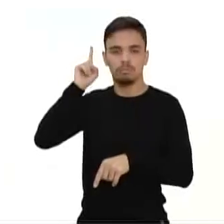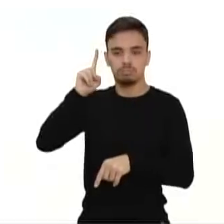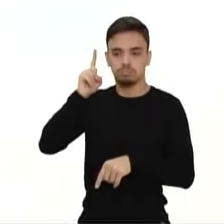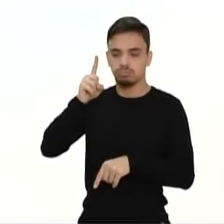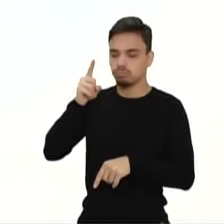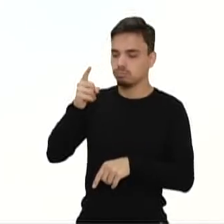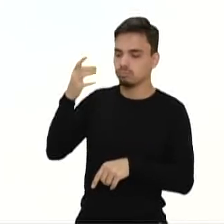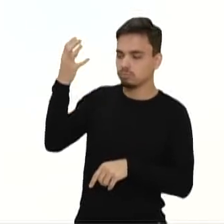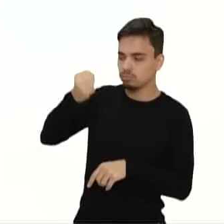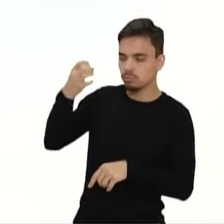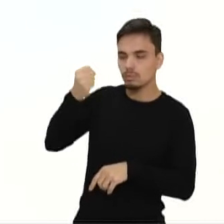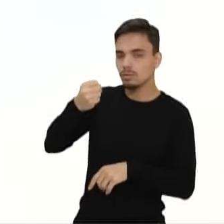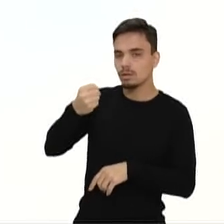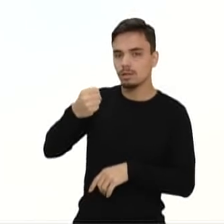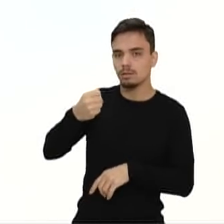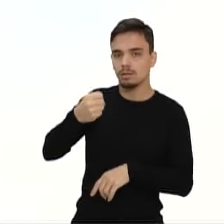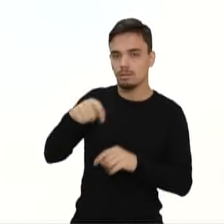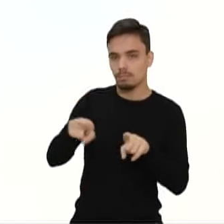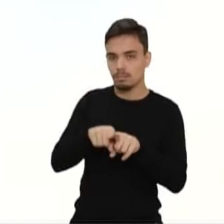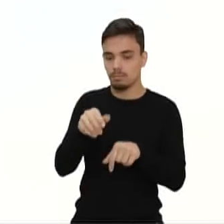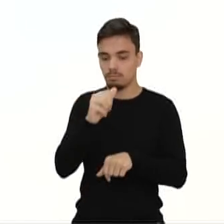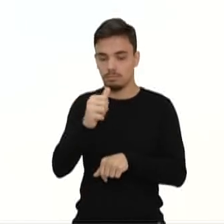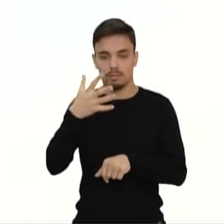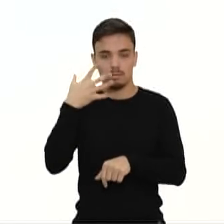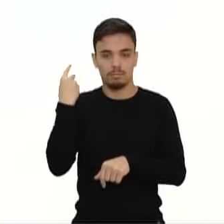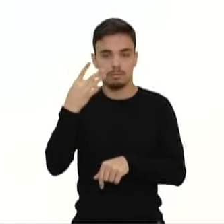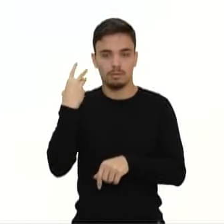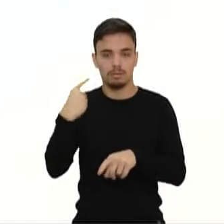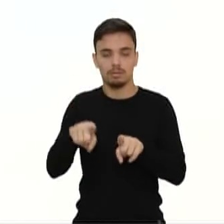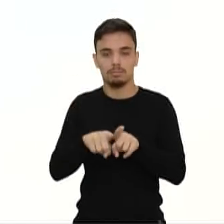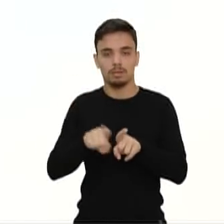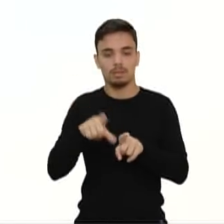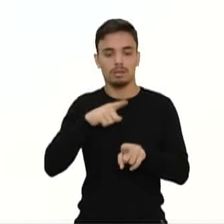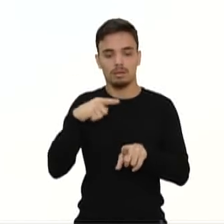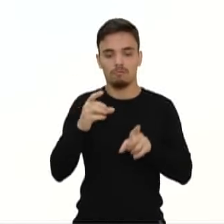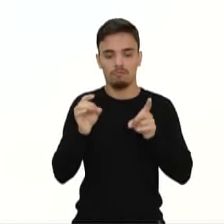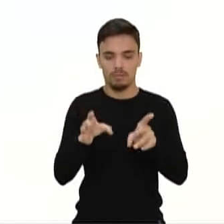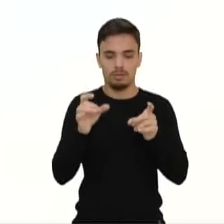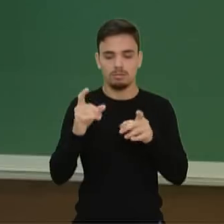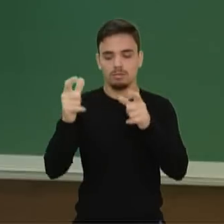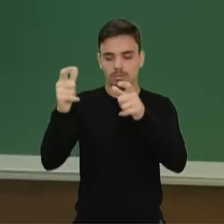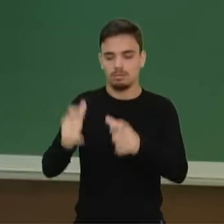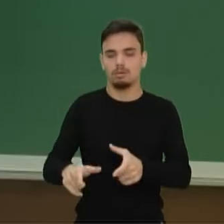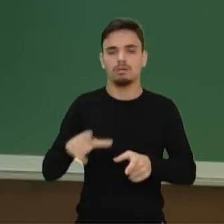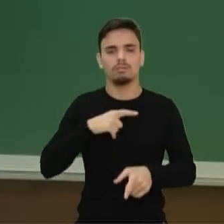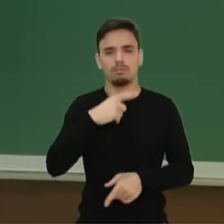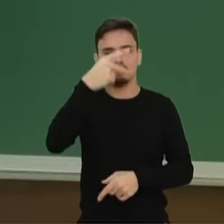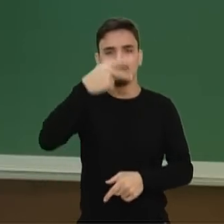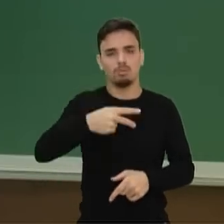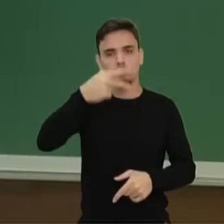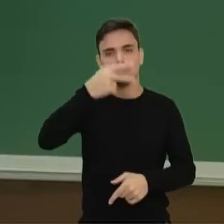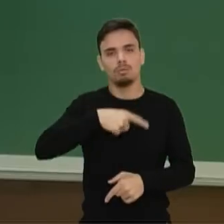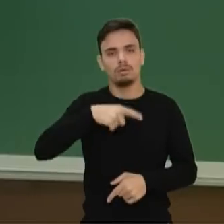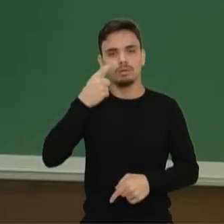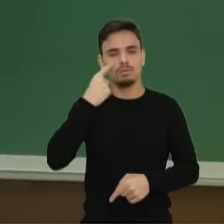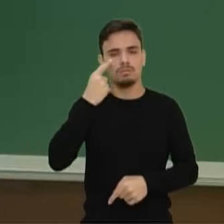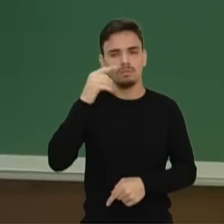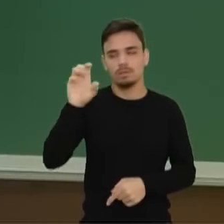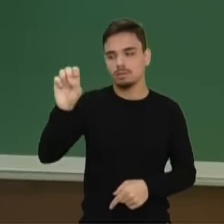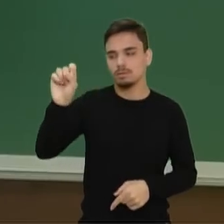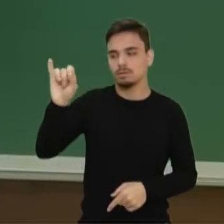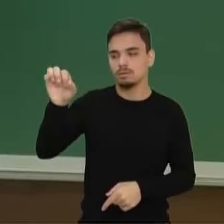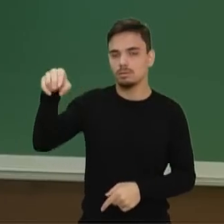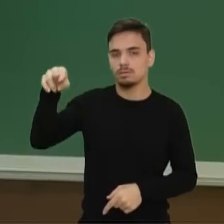gato, né? E temos vende-se terrenos. As duas formas ali. Então, veja que na